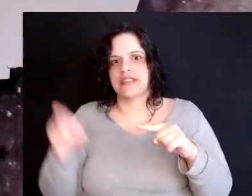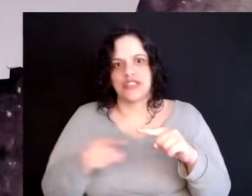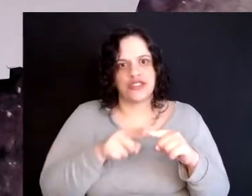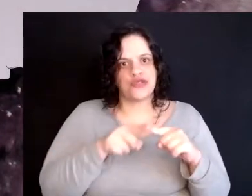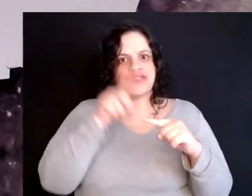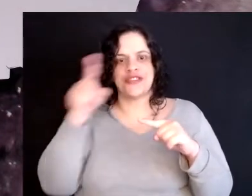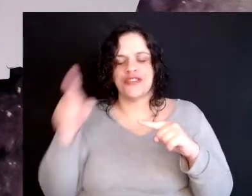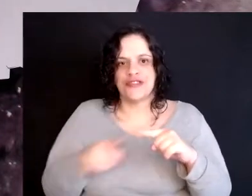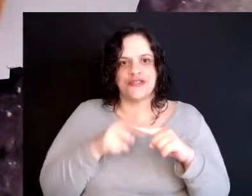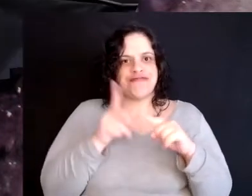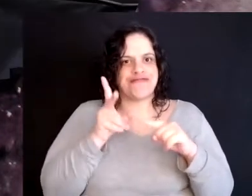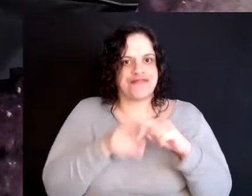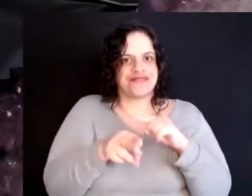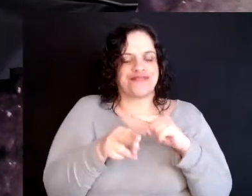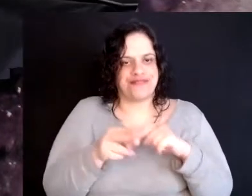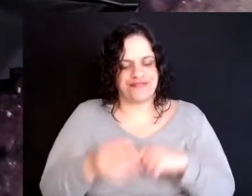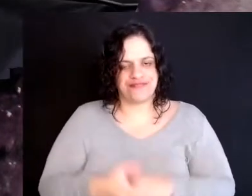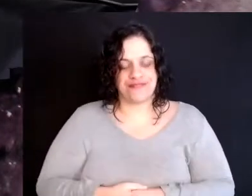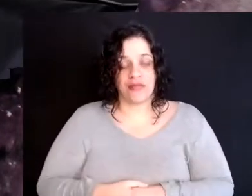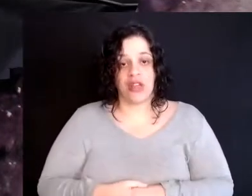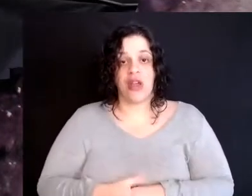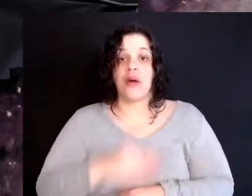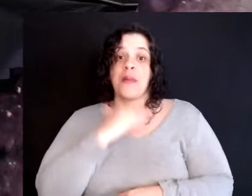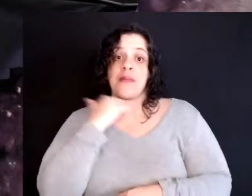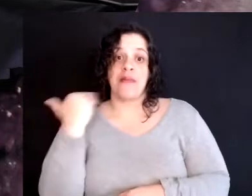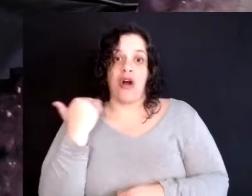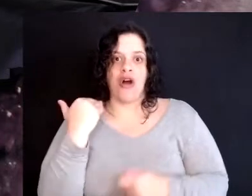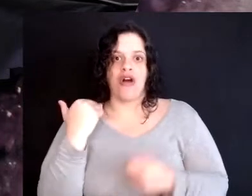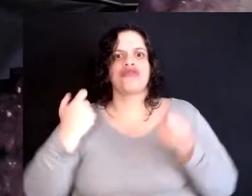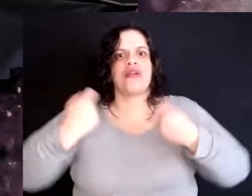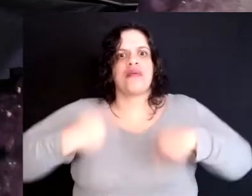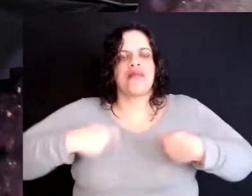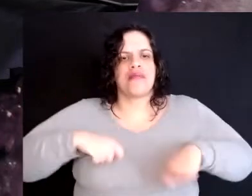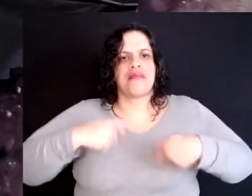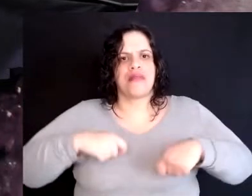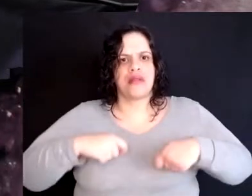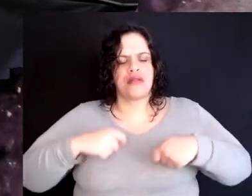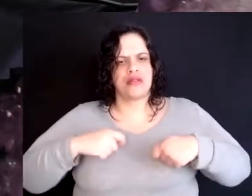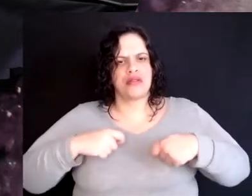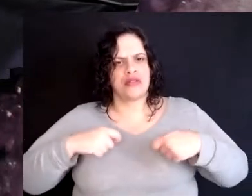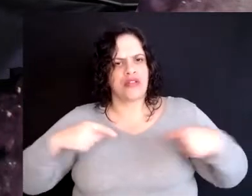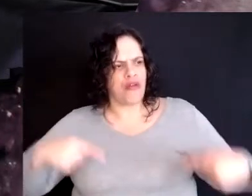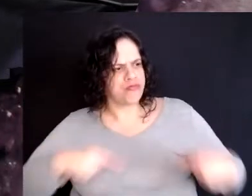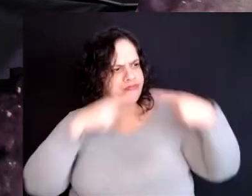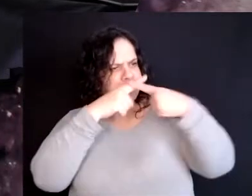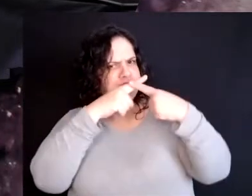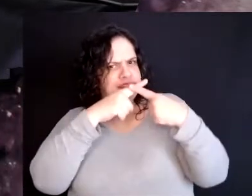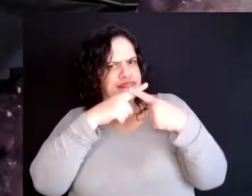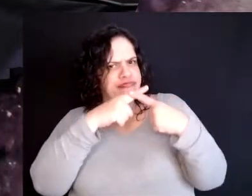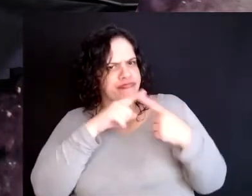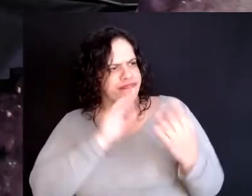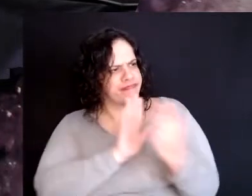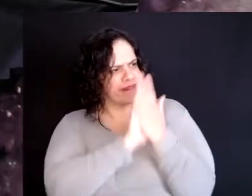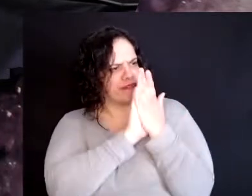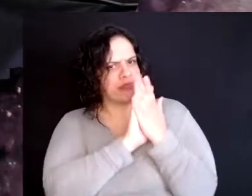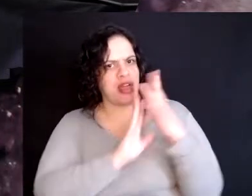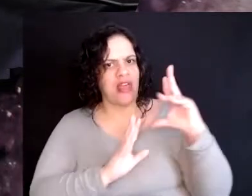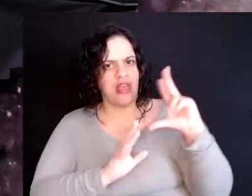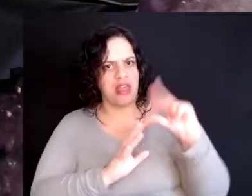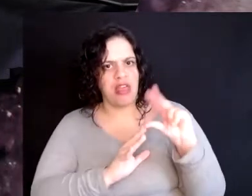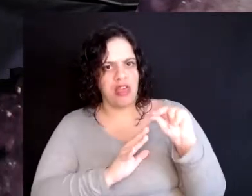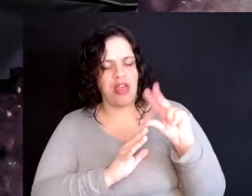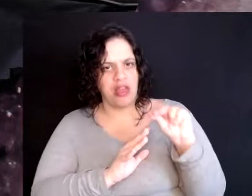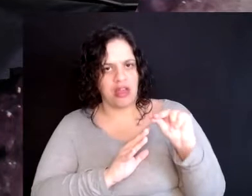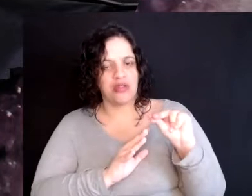Então, a morte terá que enfrentar o engano e entregar à Grégora